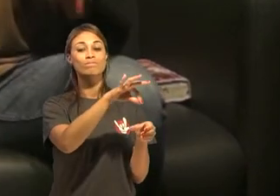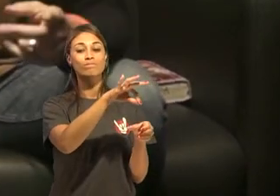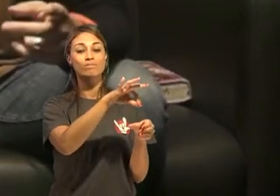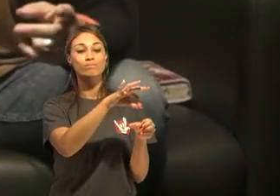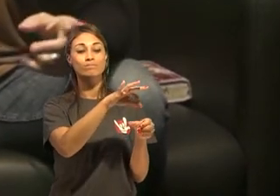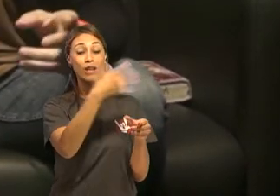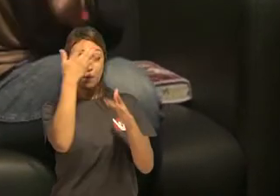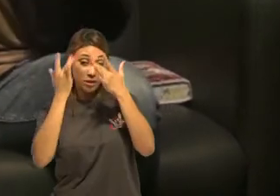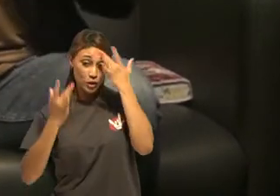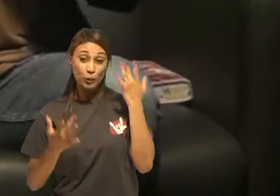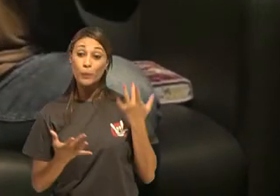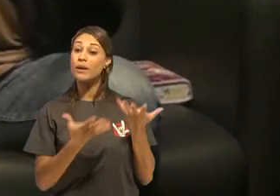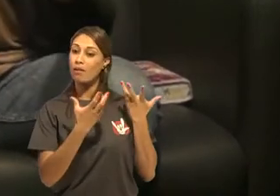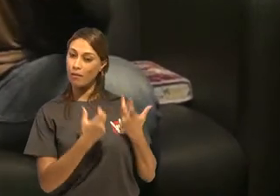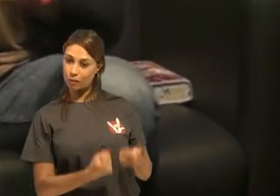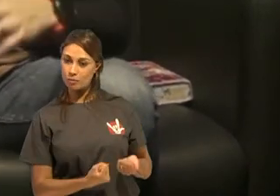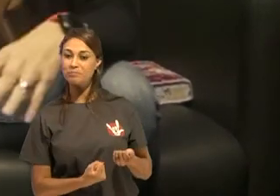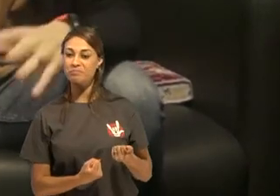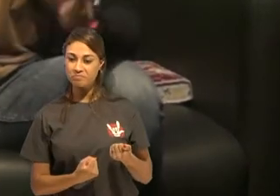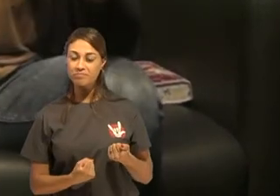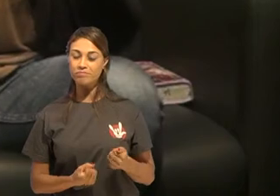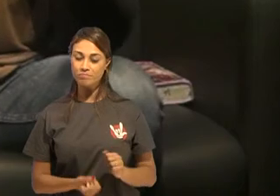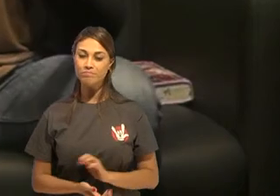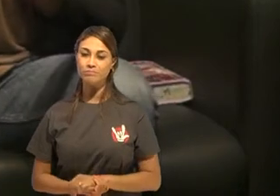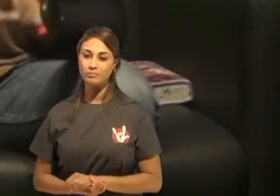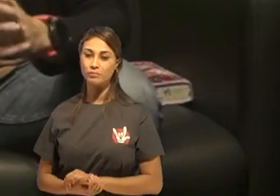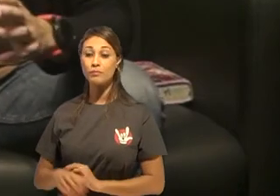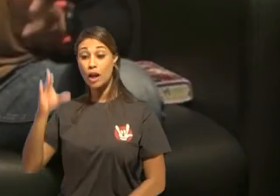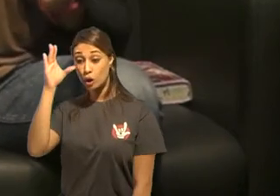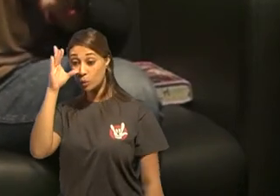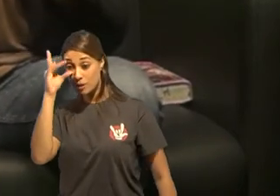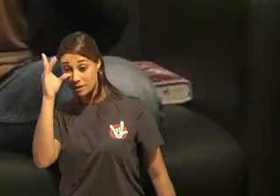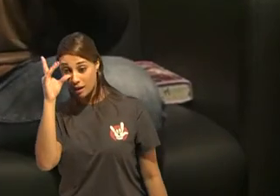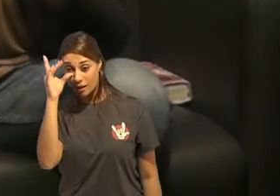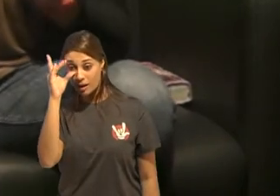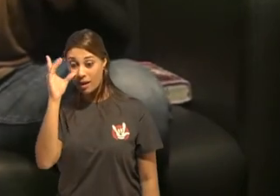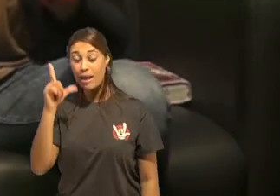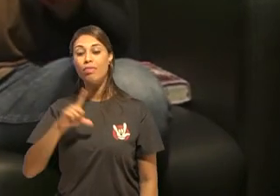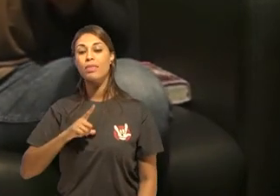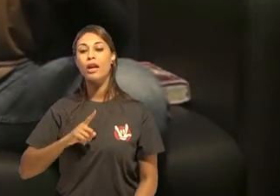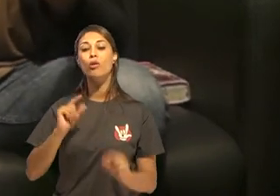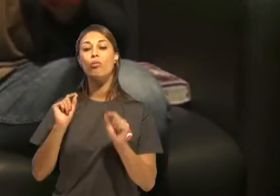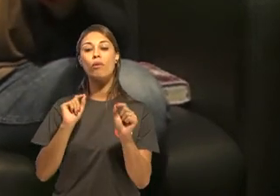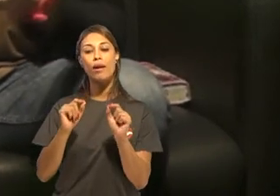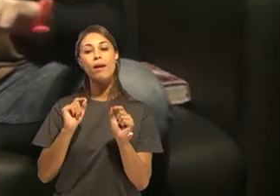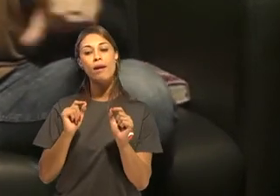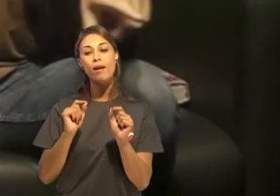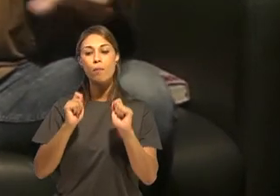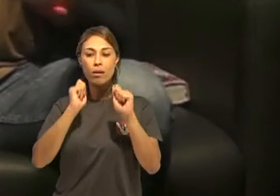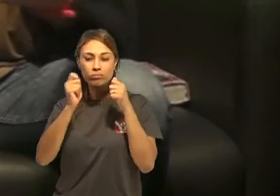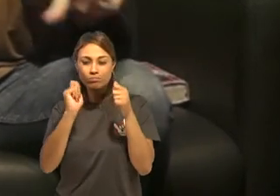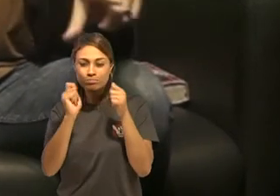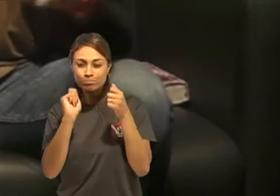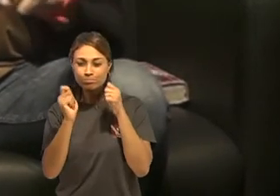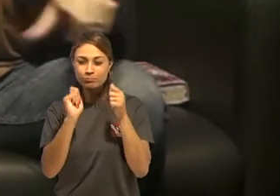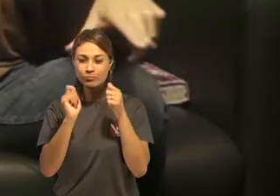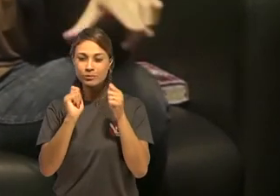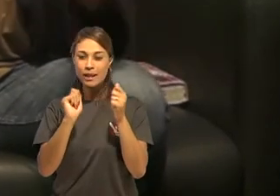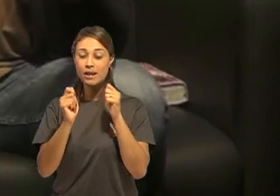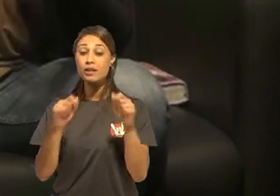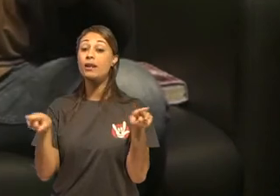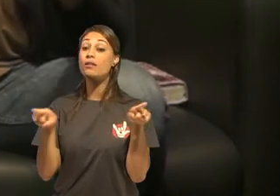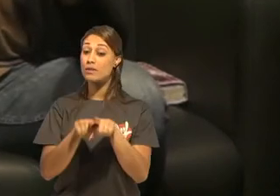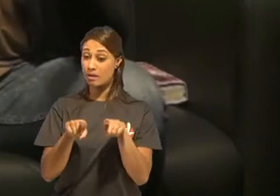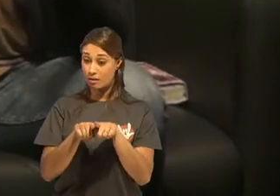coisa que também tá rolando no nosso Instagram, lá nos nossos stories, no stories do Instagram tá rolando uma enquete. A enquete, pode pôr aqui embaixo no rodapé da